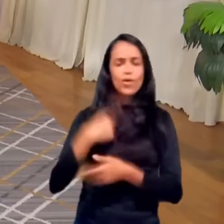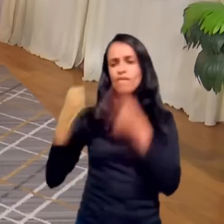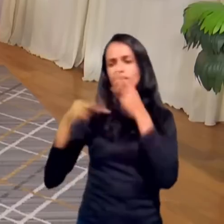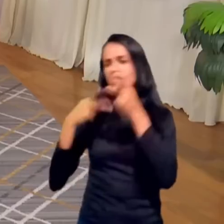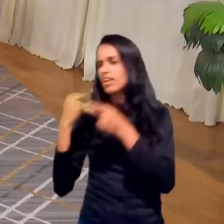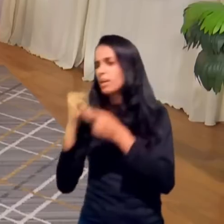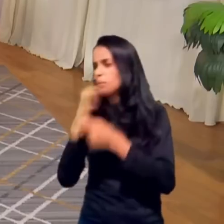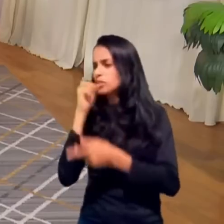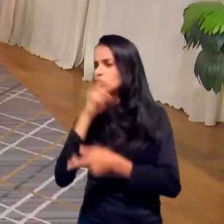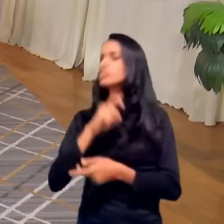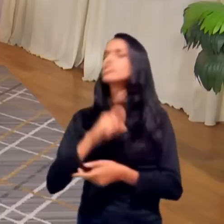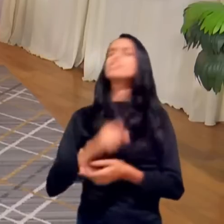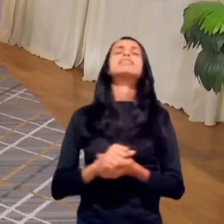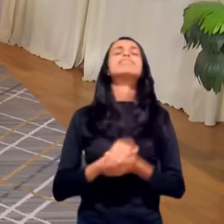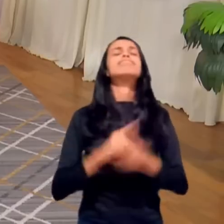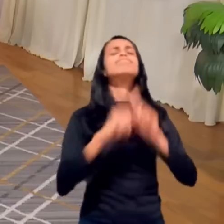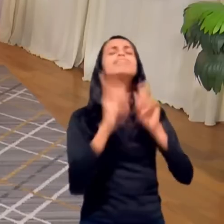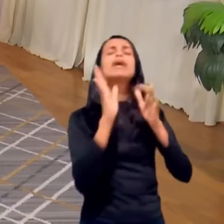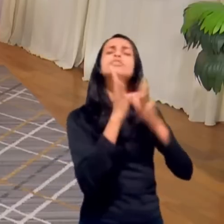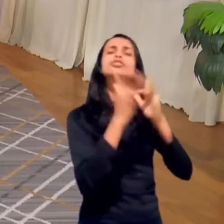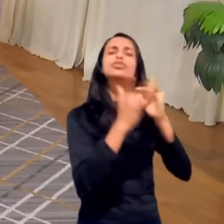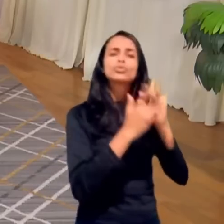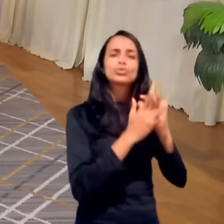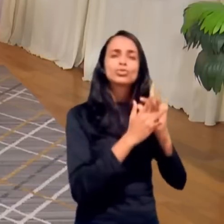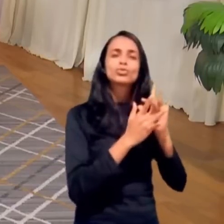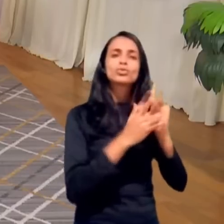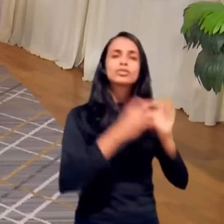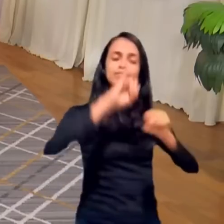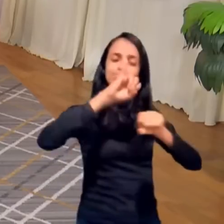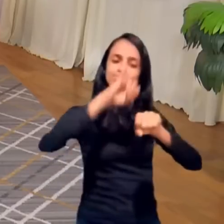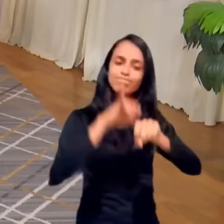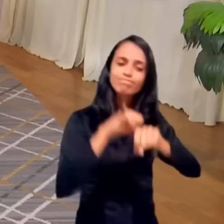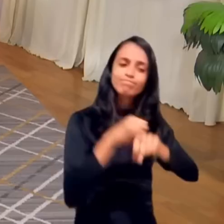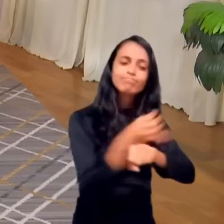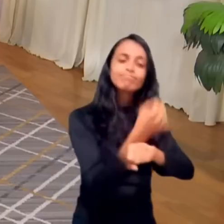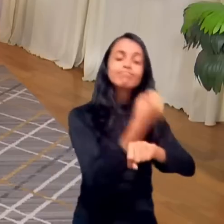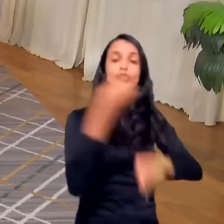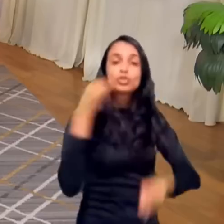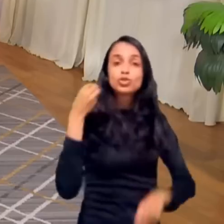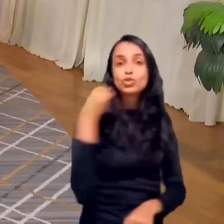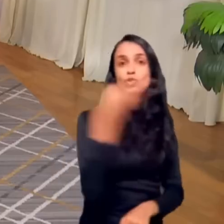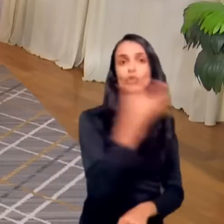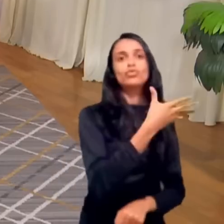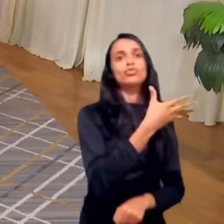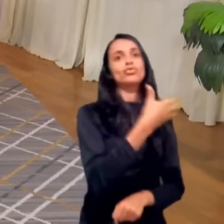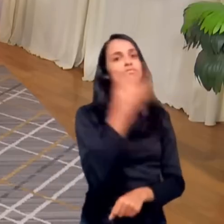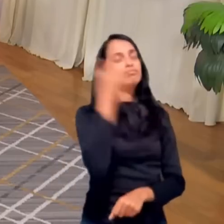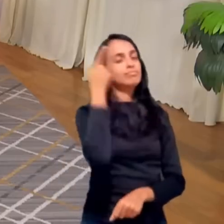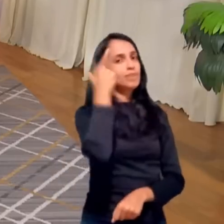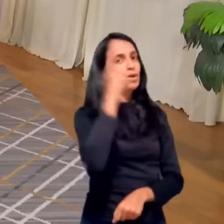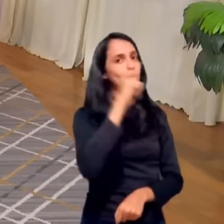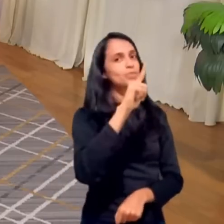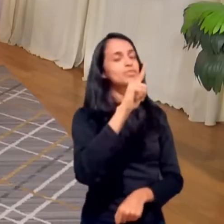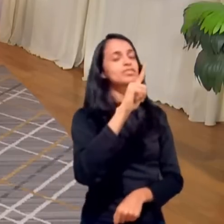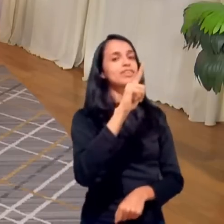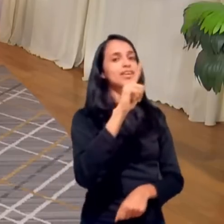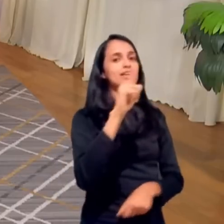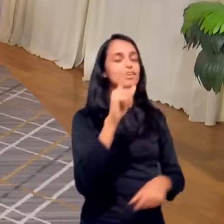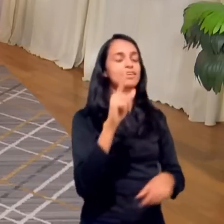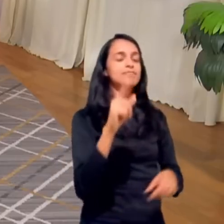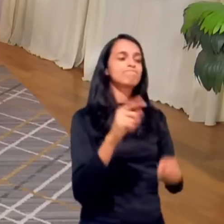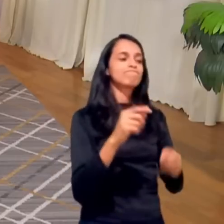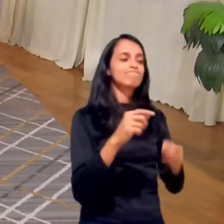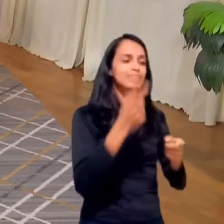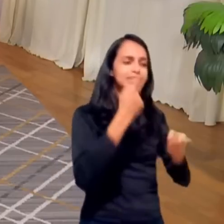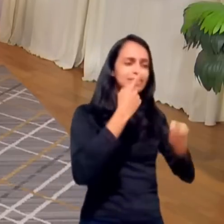tudo fosse consertado. E eu quero meditar com você no livro Desejado de